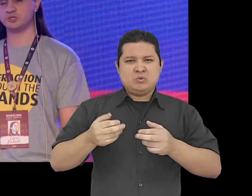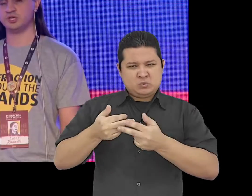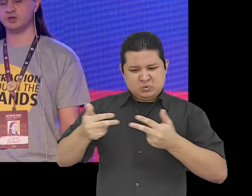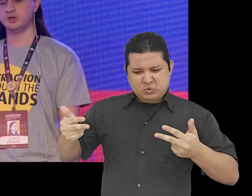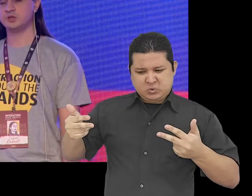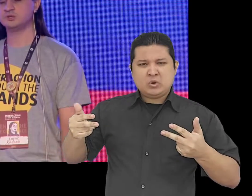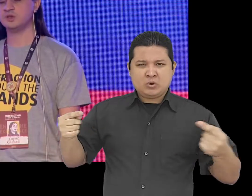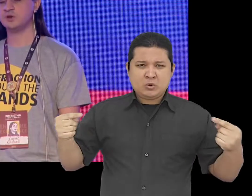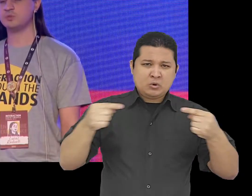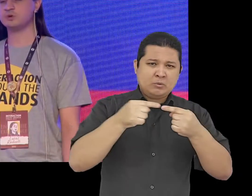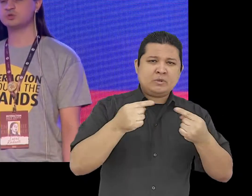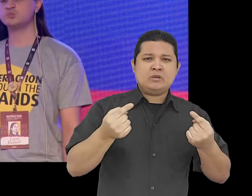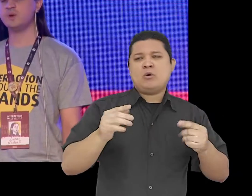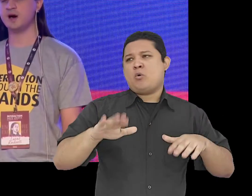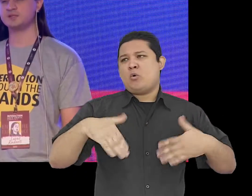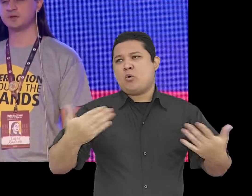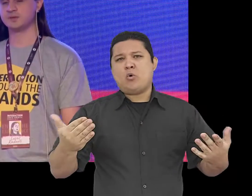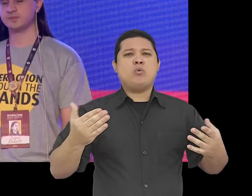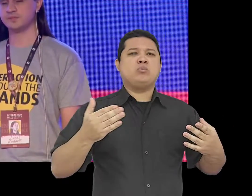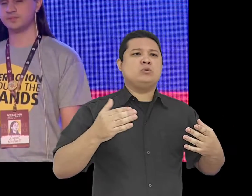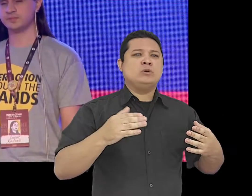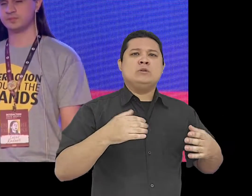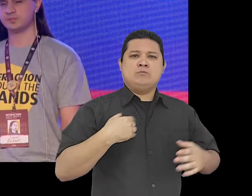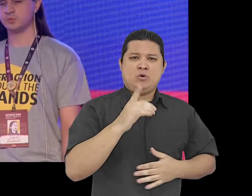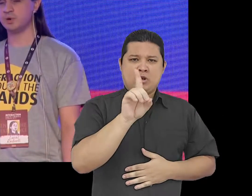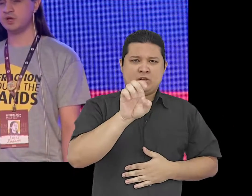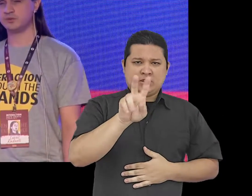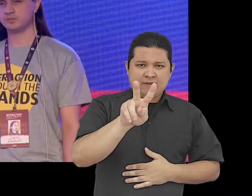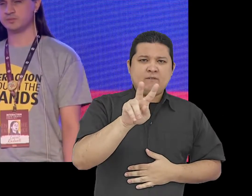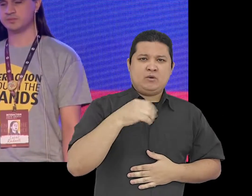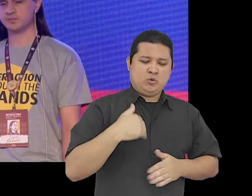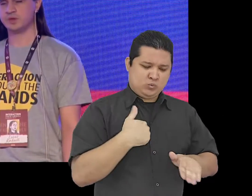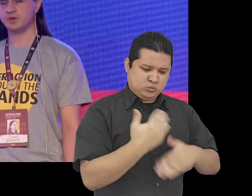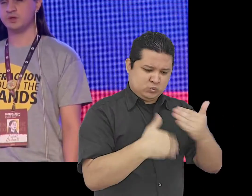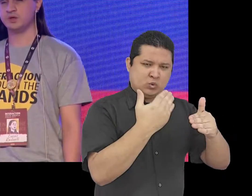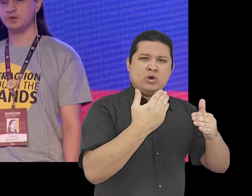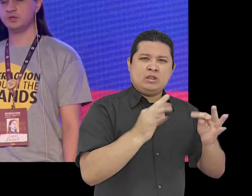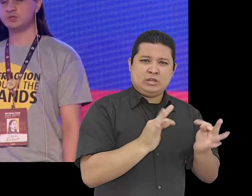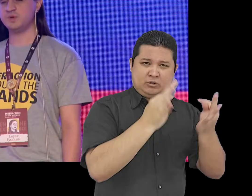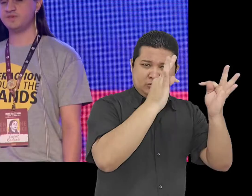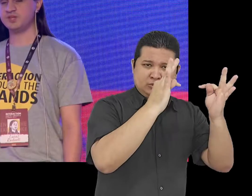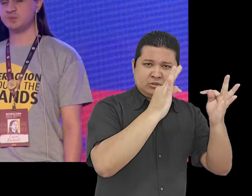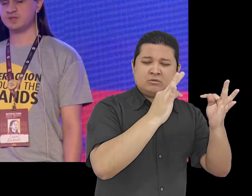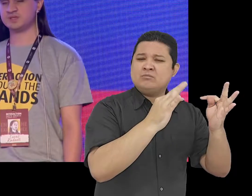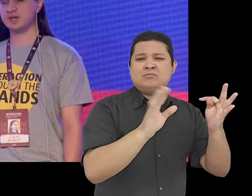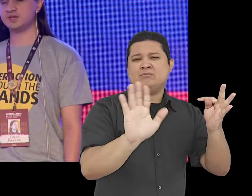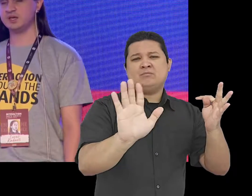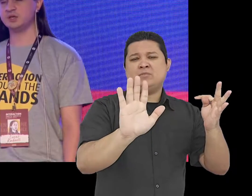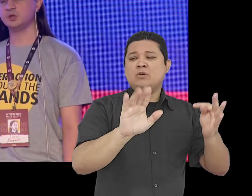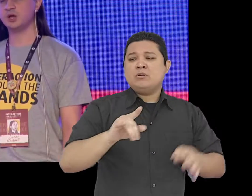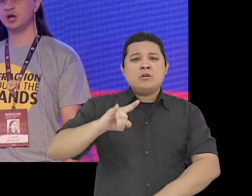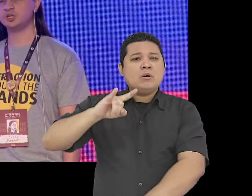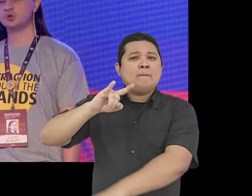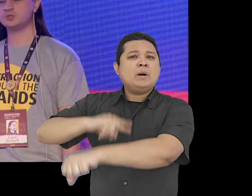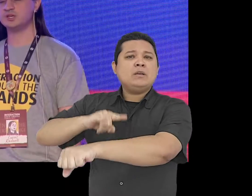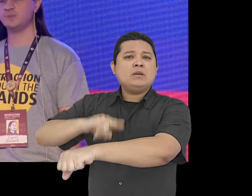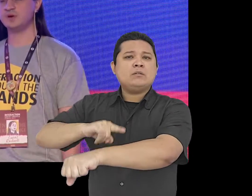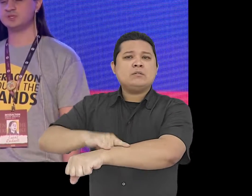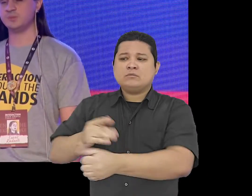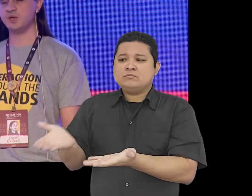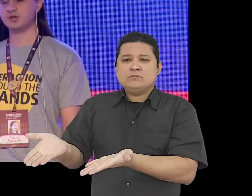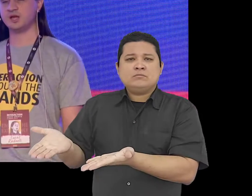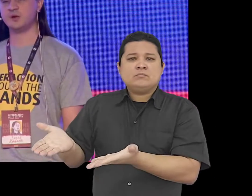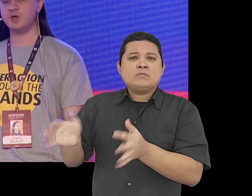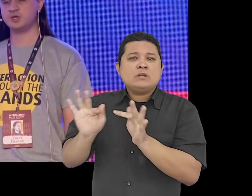de tecnologia, isso tem a ver com uma coisa super básica, um banheiro. E isso me fez pensar que a gente